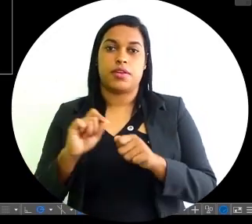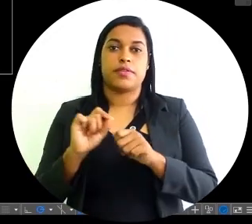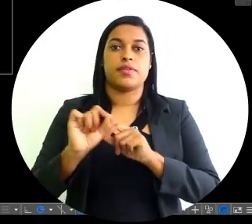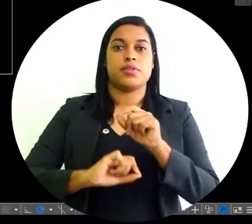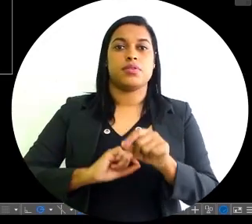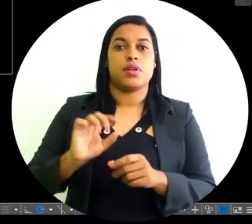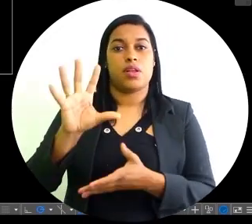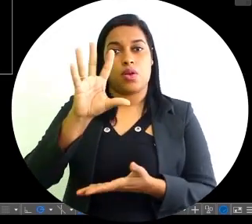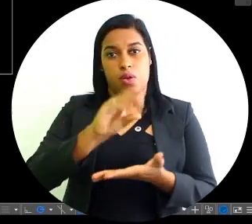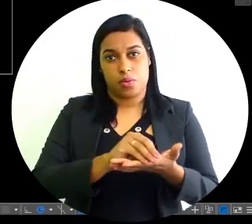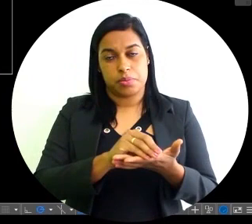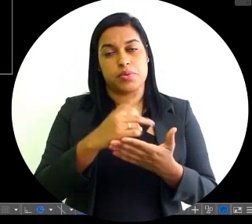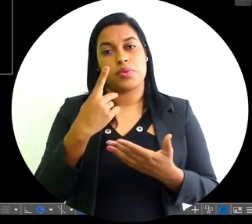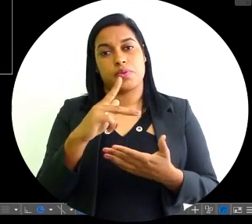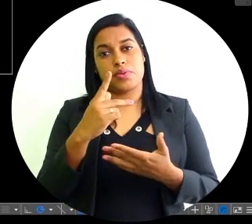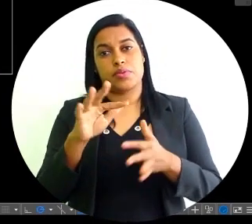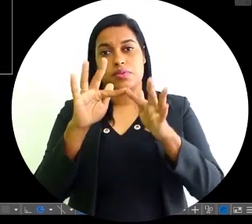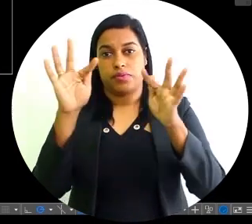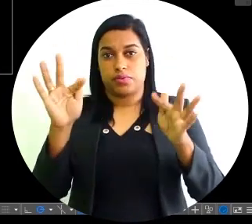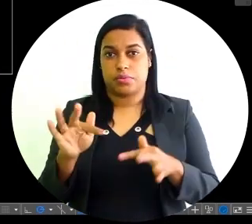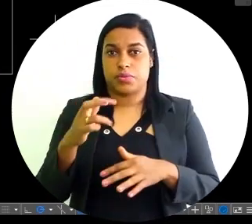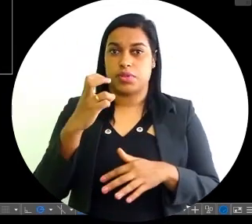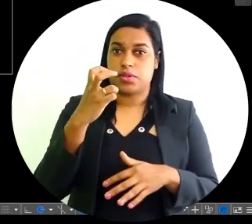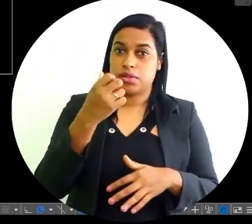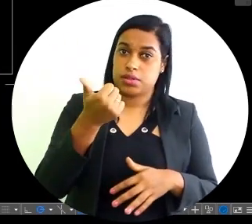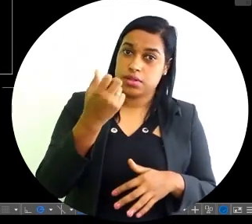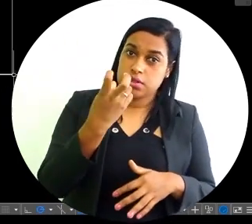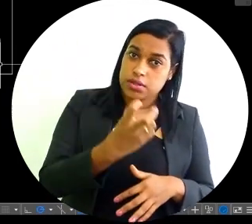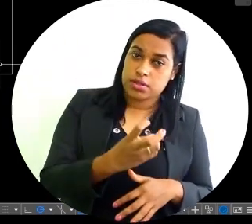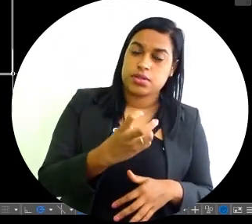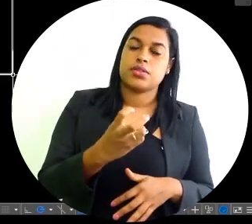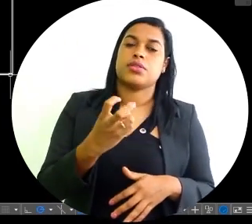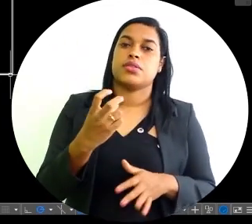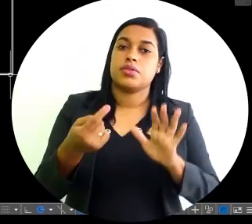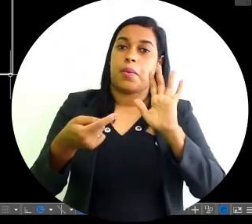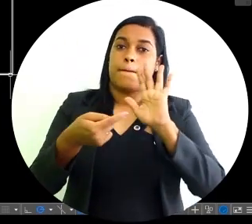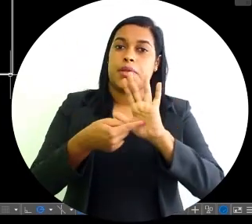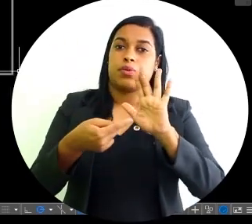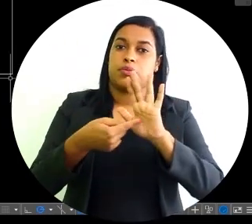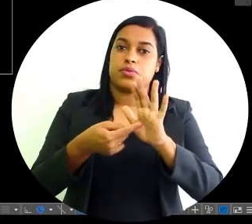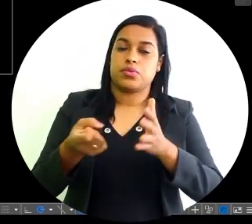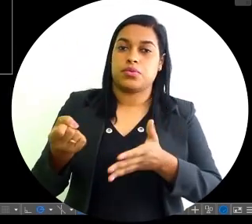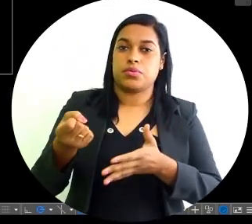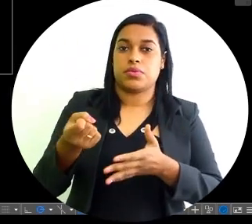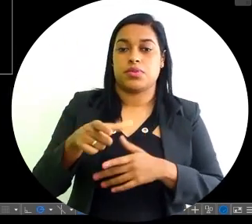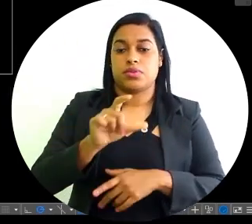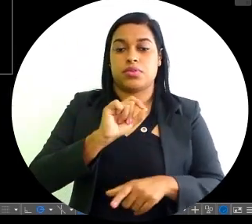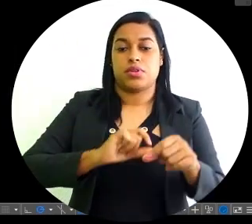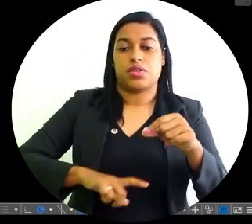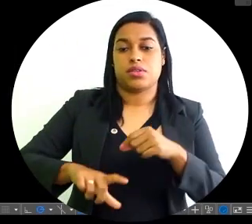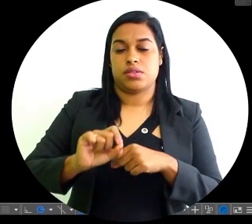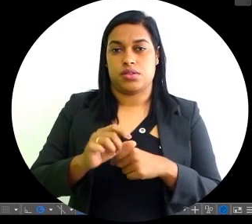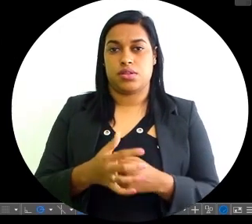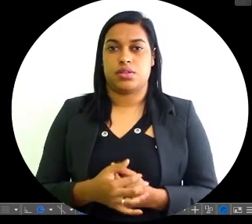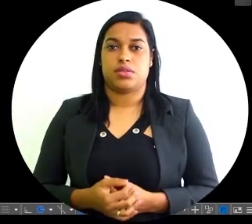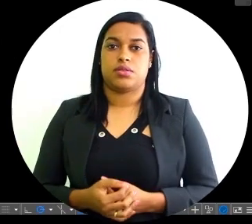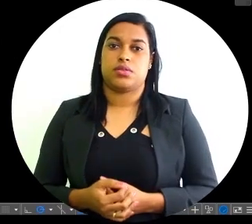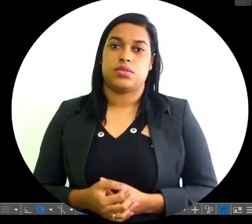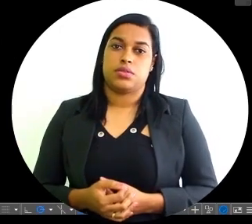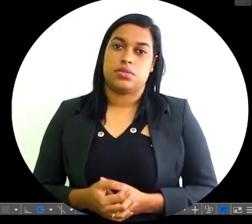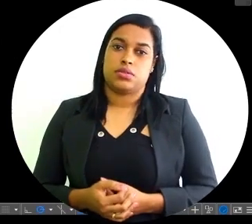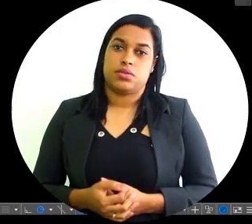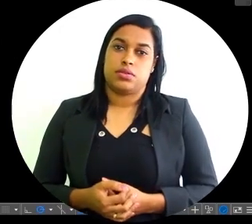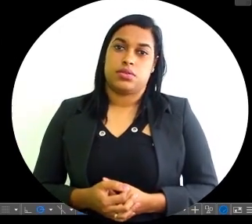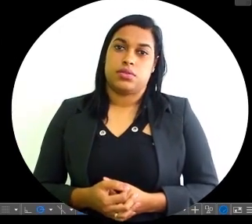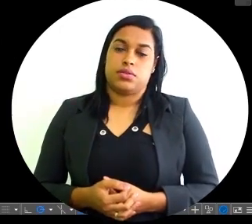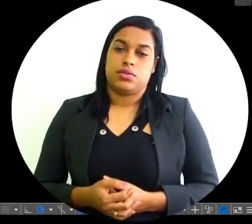copiou exatamente essa forma a 15 unidades do ponto base que eu tinha selecionado, né? A